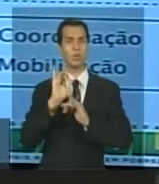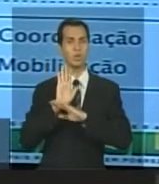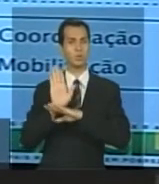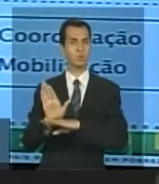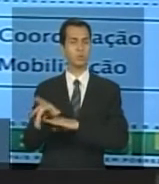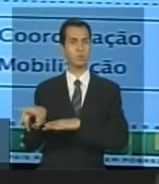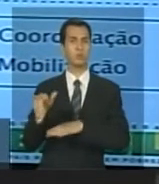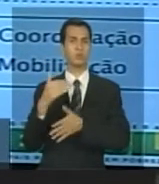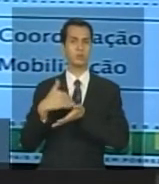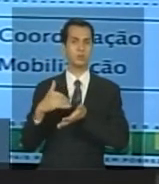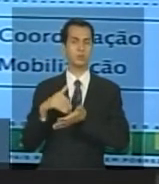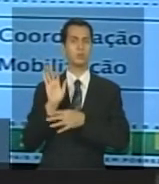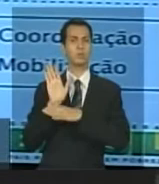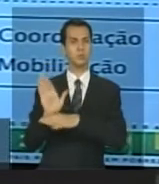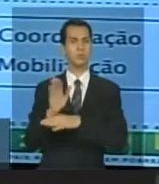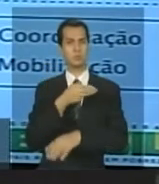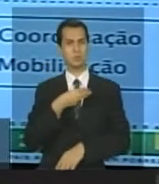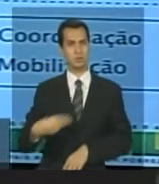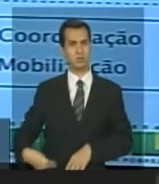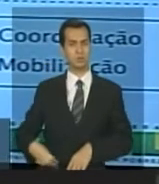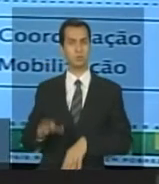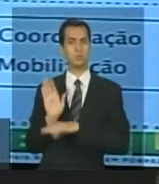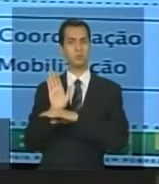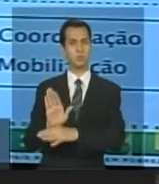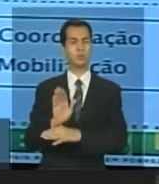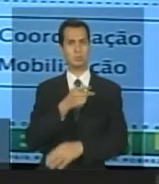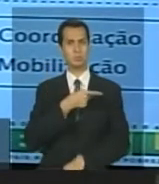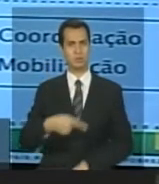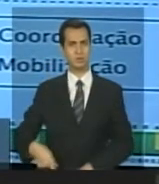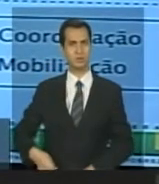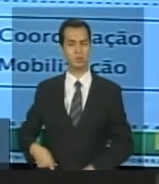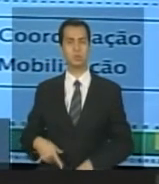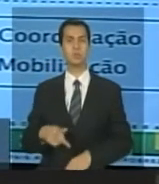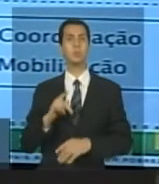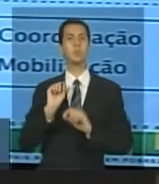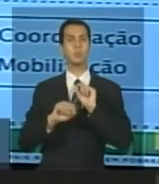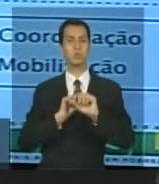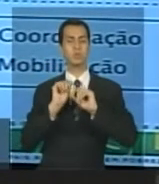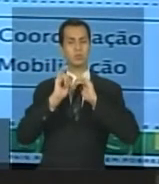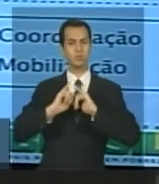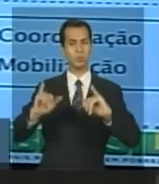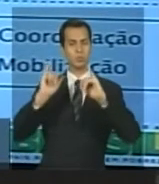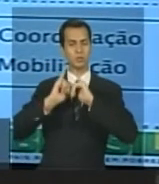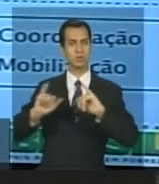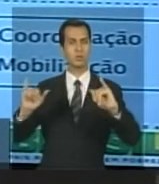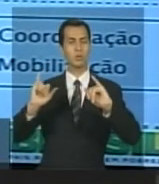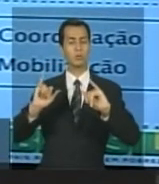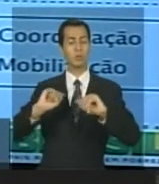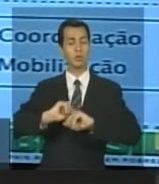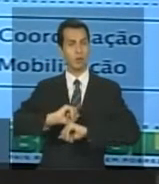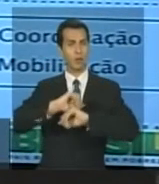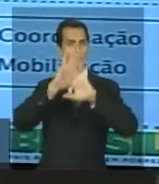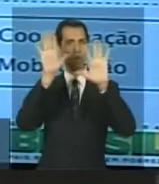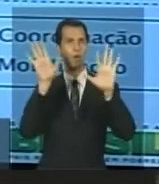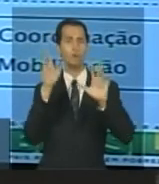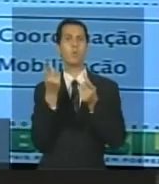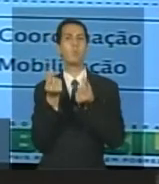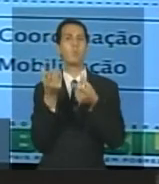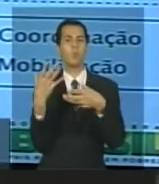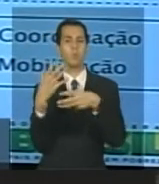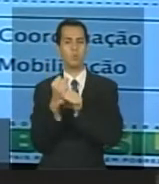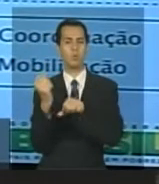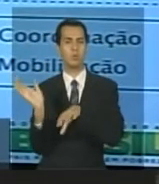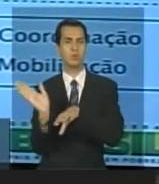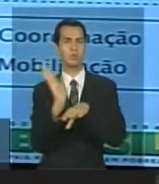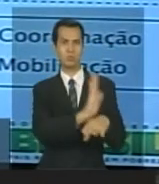seja o nosso secretário nosso Ministro outros Ministérios a presidência da república com informações Claras de quanto investir por exemplo ou de quais